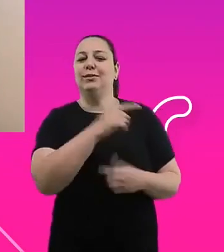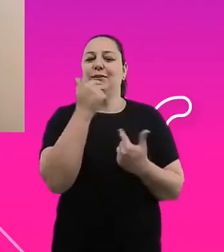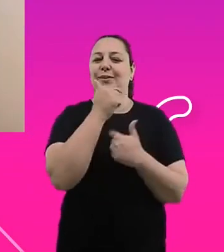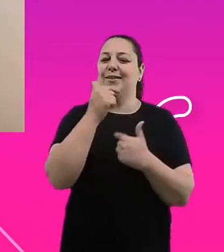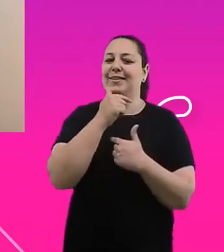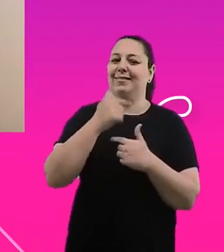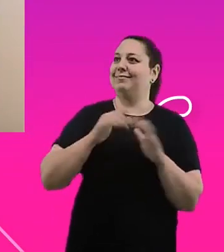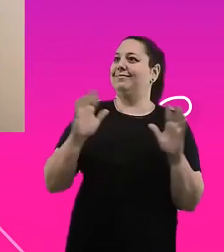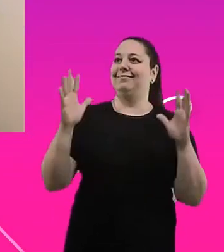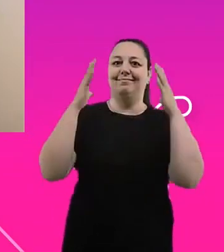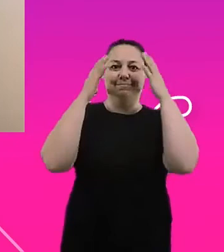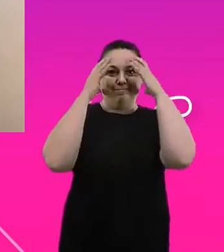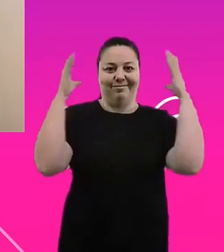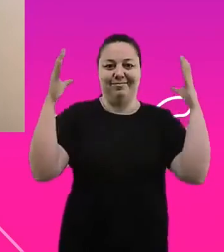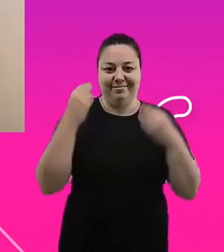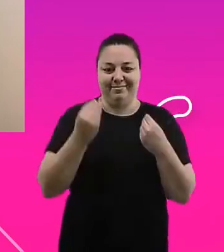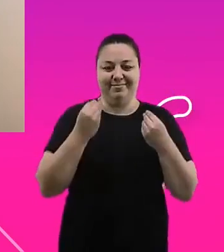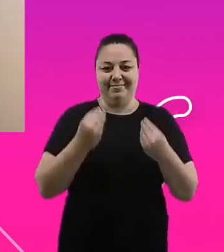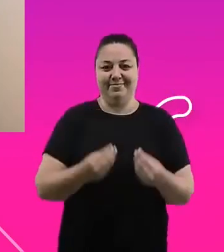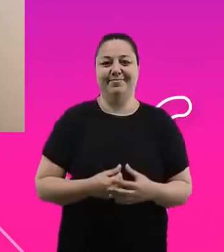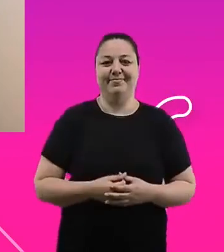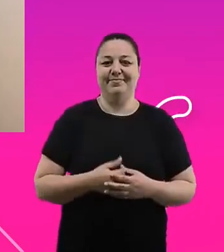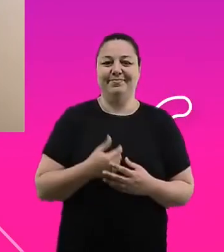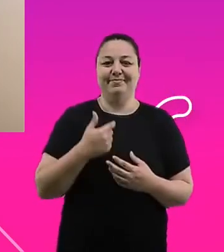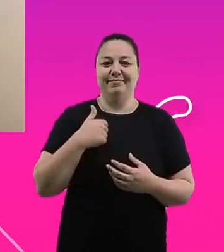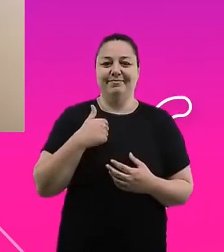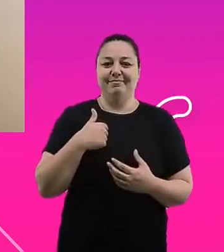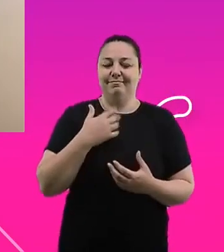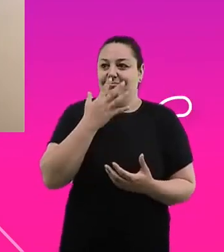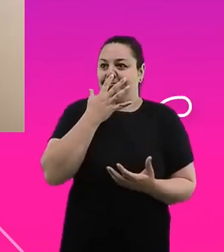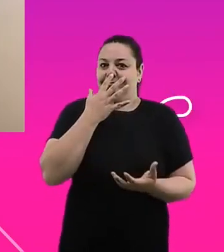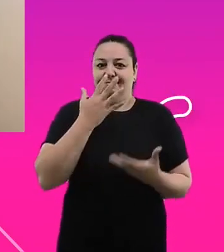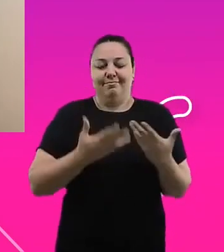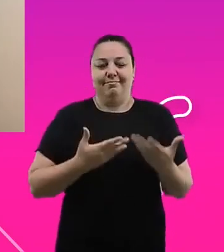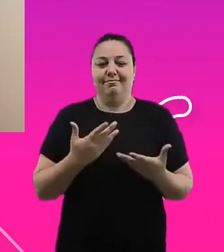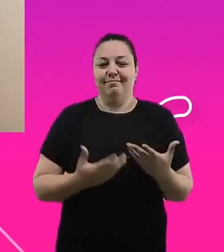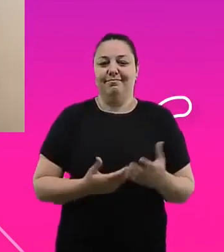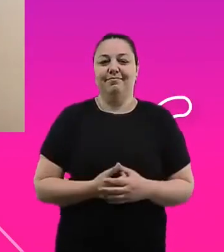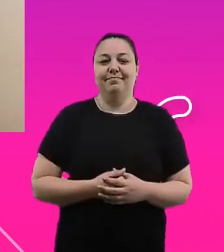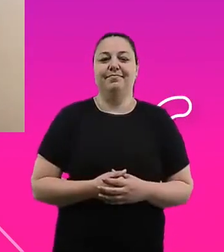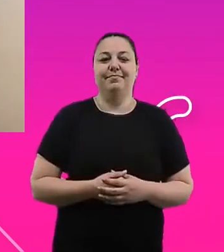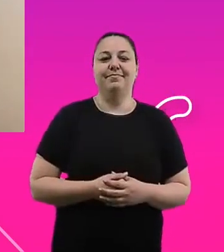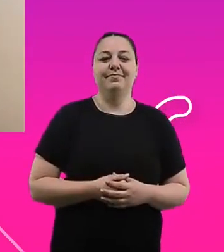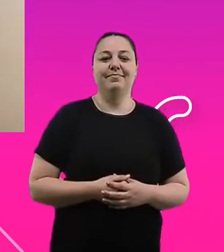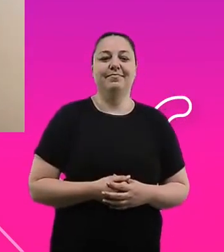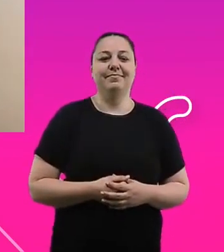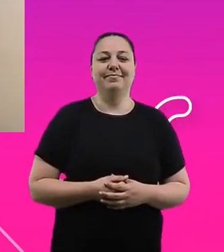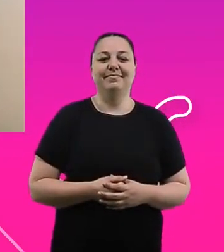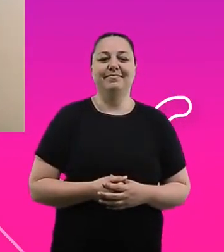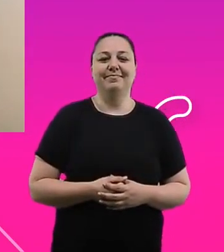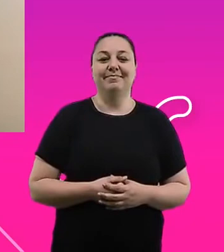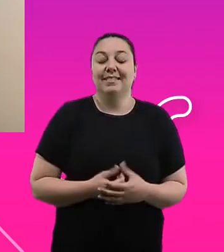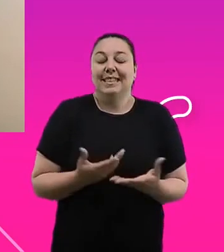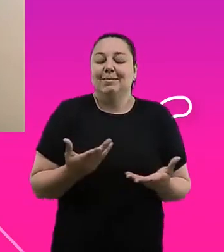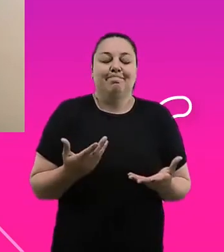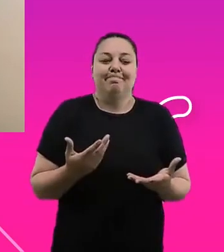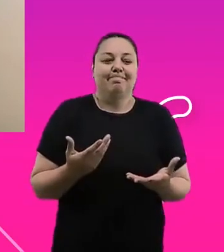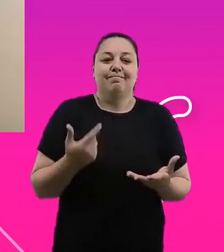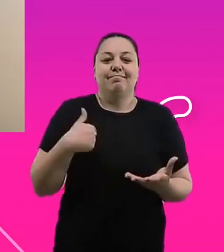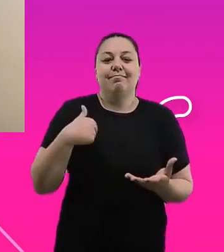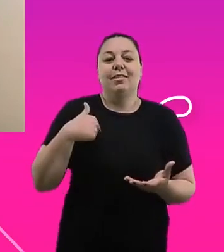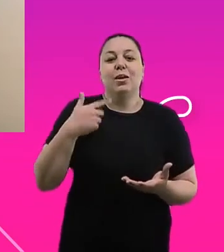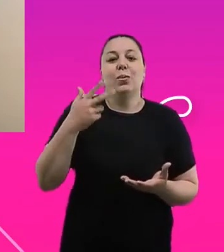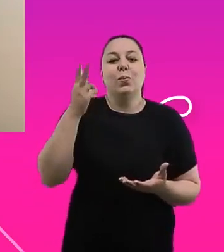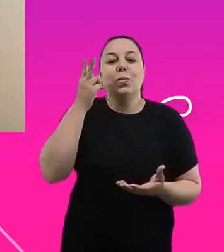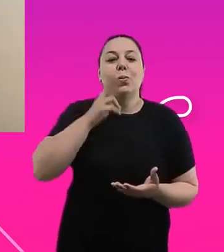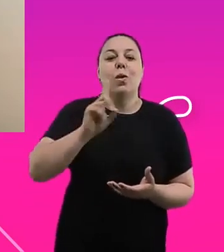Eu estava muito esperando essa pergunta, porque Não tem nem, eu não me lembro de ter visto essa